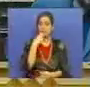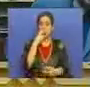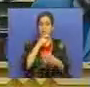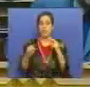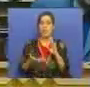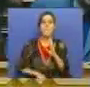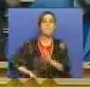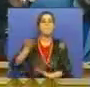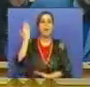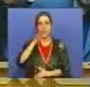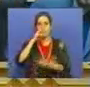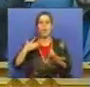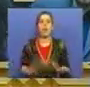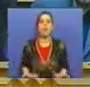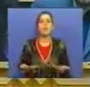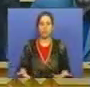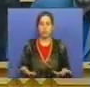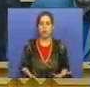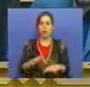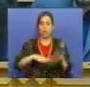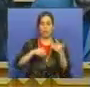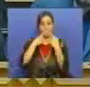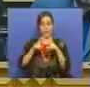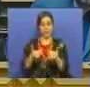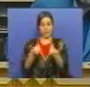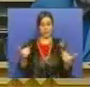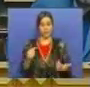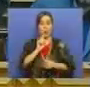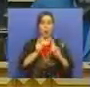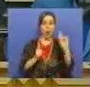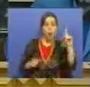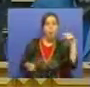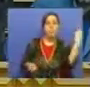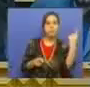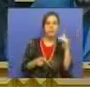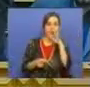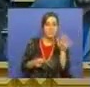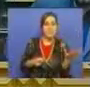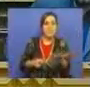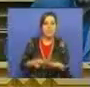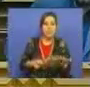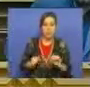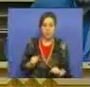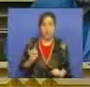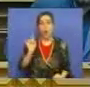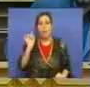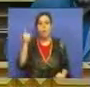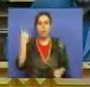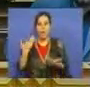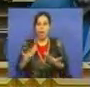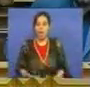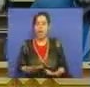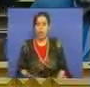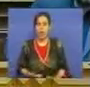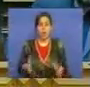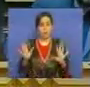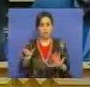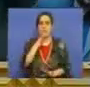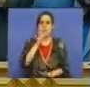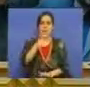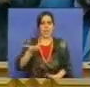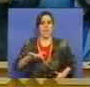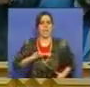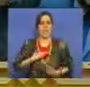fosse muito maior do que o atual? E fazem a diferença entre o que ganhariam nessas circunstâncias e o que ganham agora. E dizem,